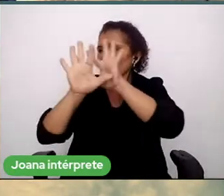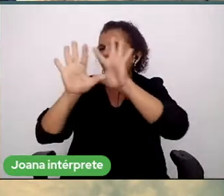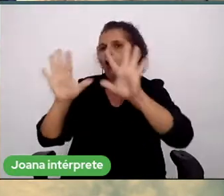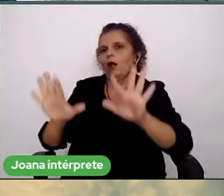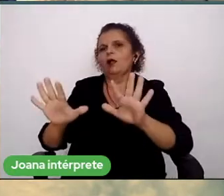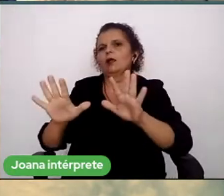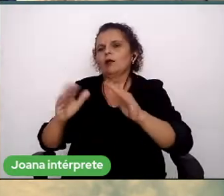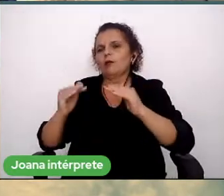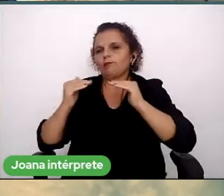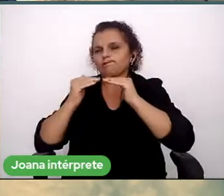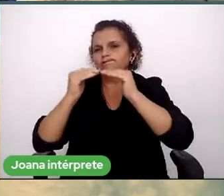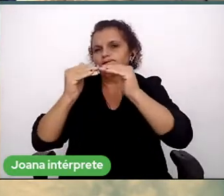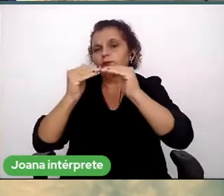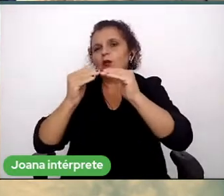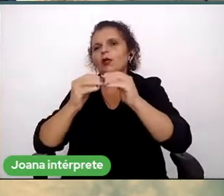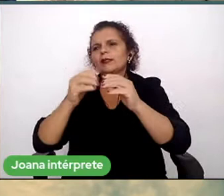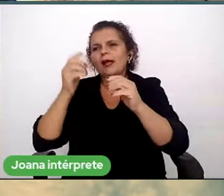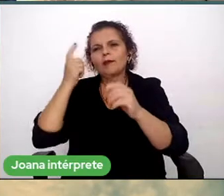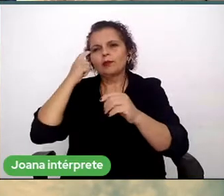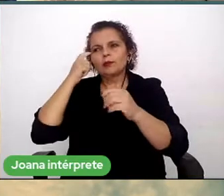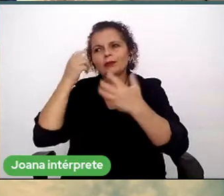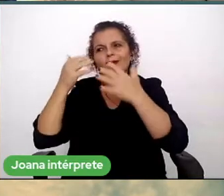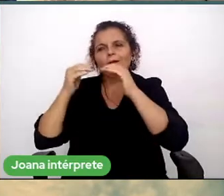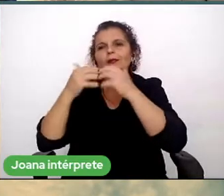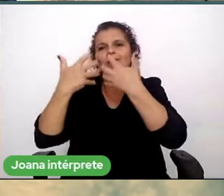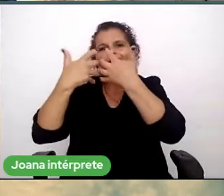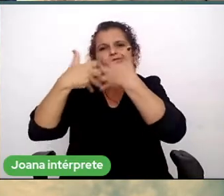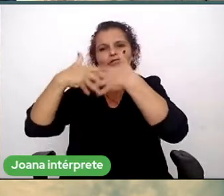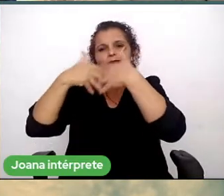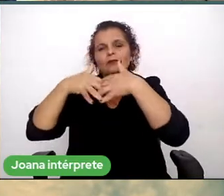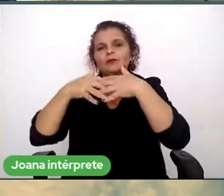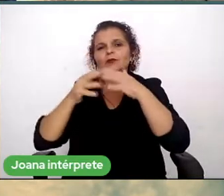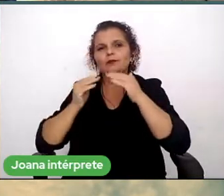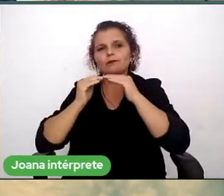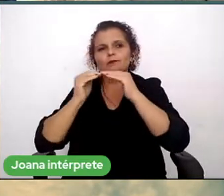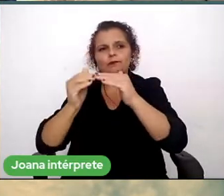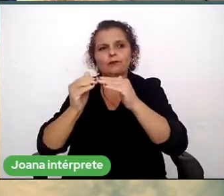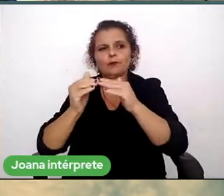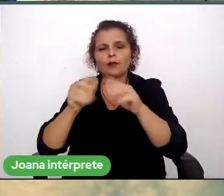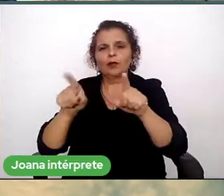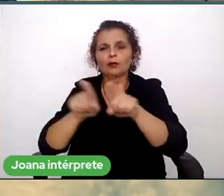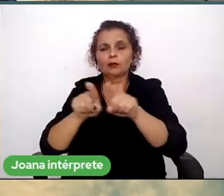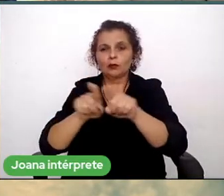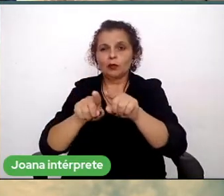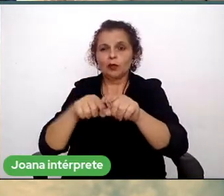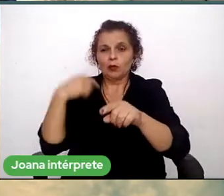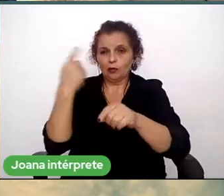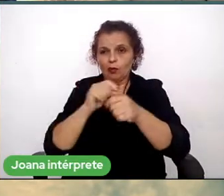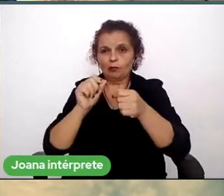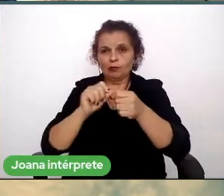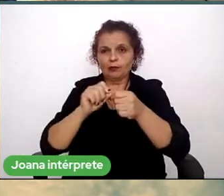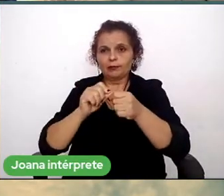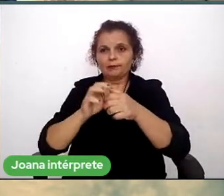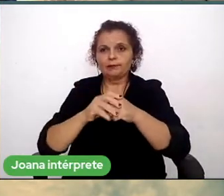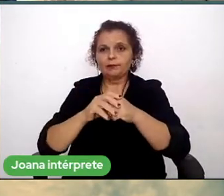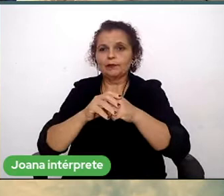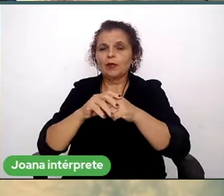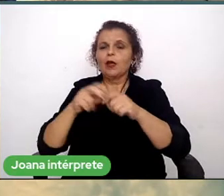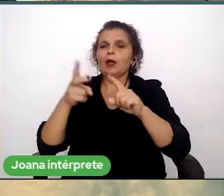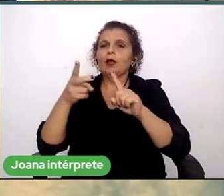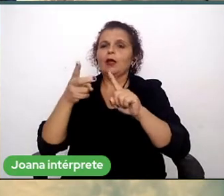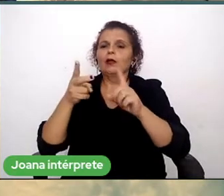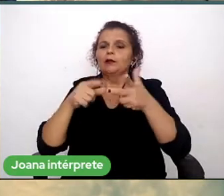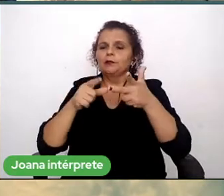na mesma página sobre a aquilo que a gente que a gente vai realizar depois a gente